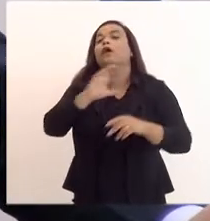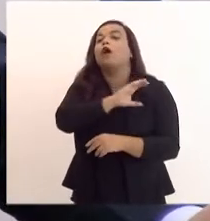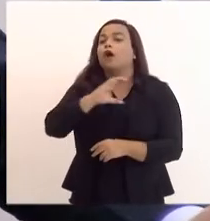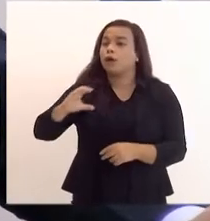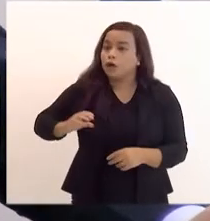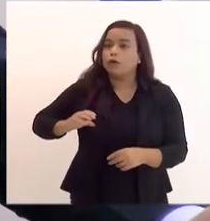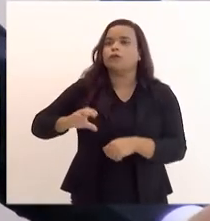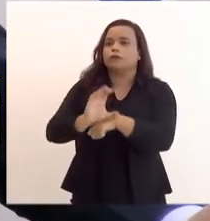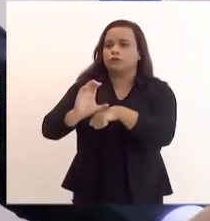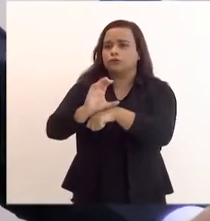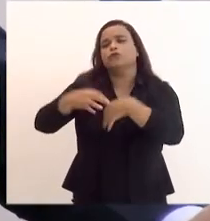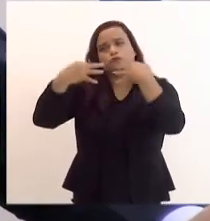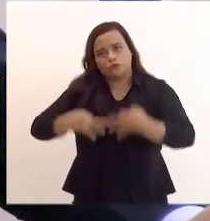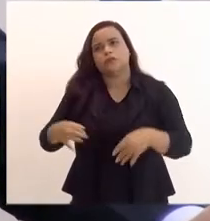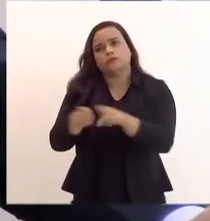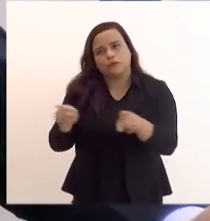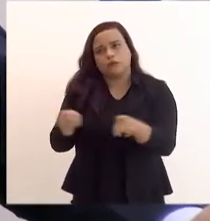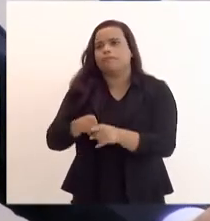Justiça.